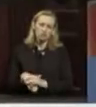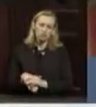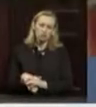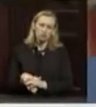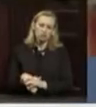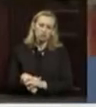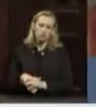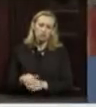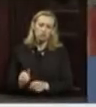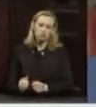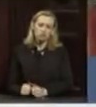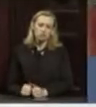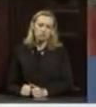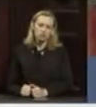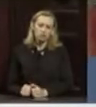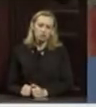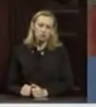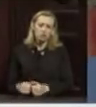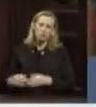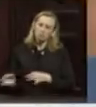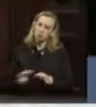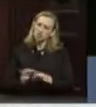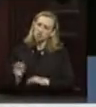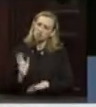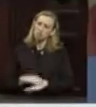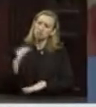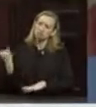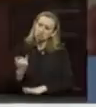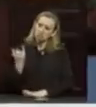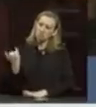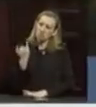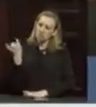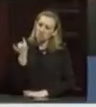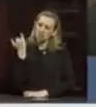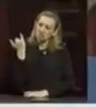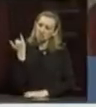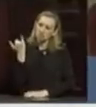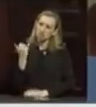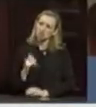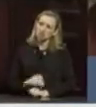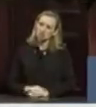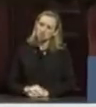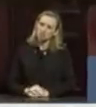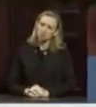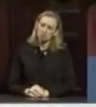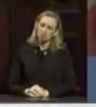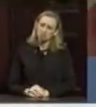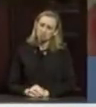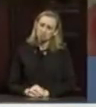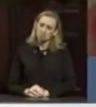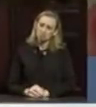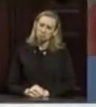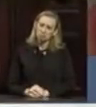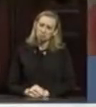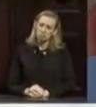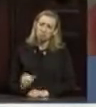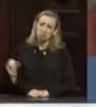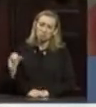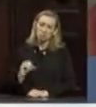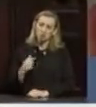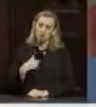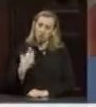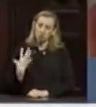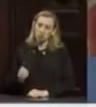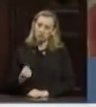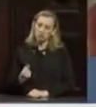todas e todos, é o projeto mais importante desses 12 anos e o pior projeto que eu podia aprovar. Eu